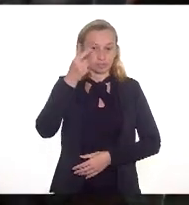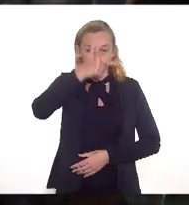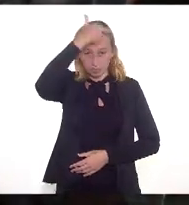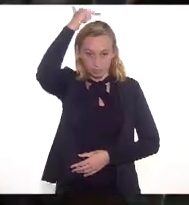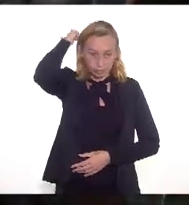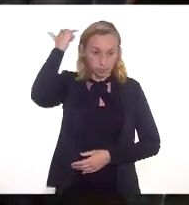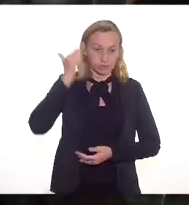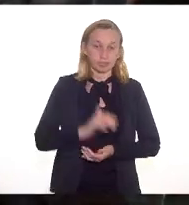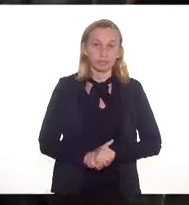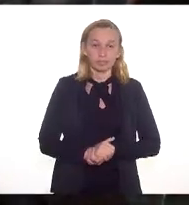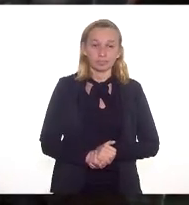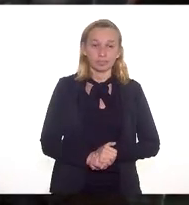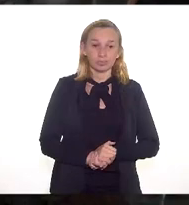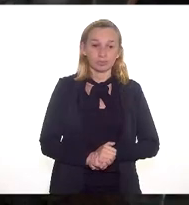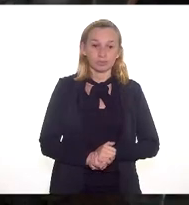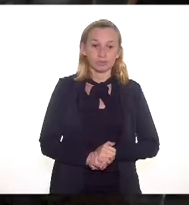Paulo?